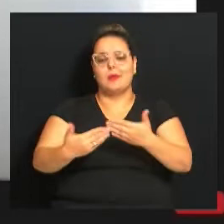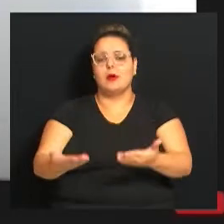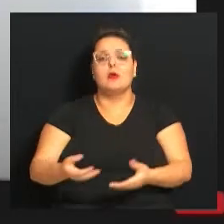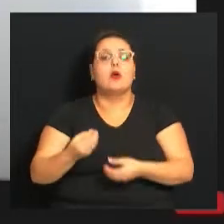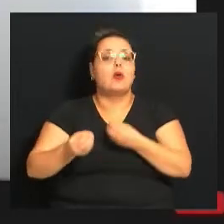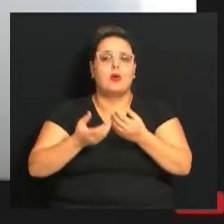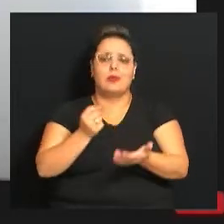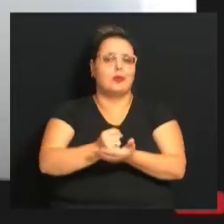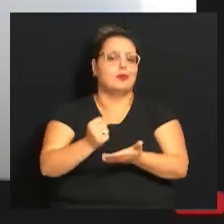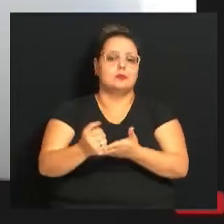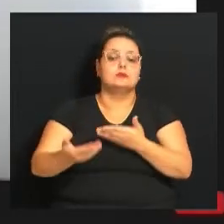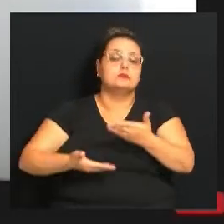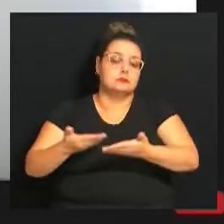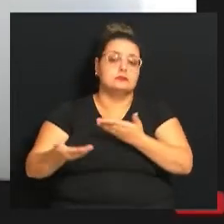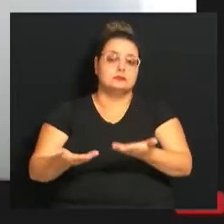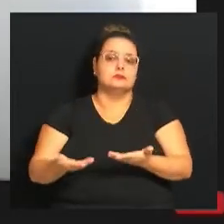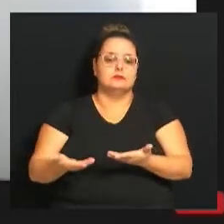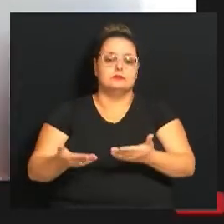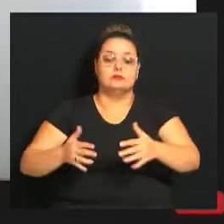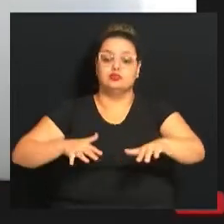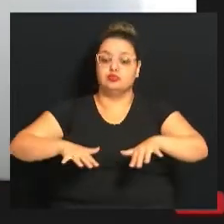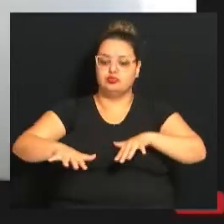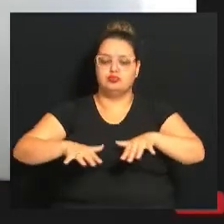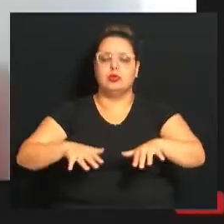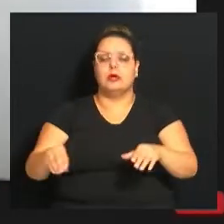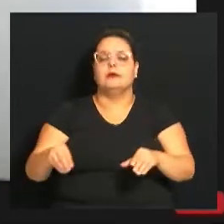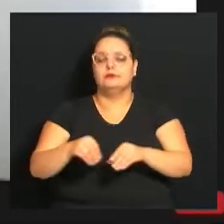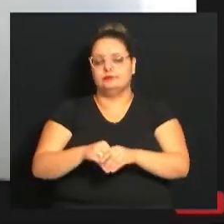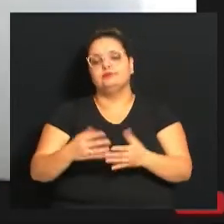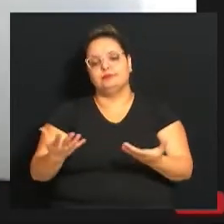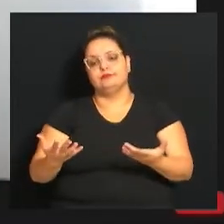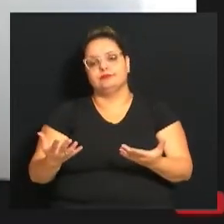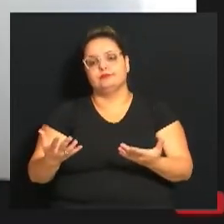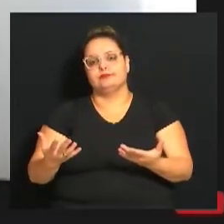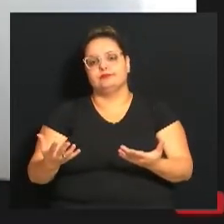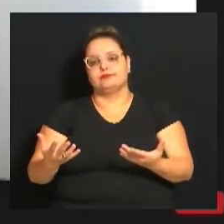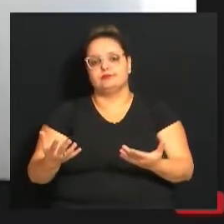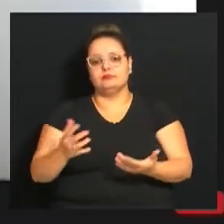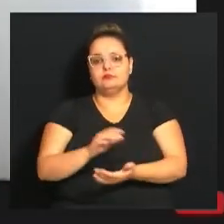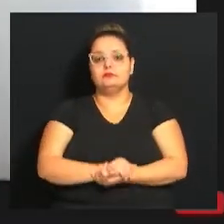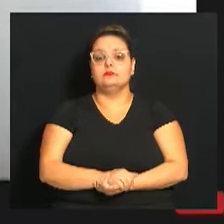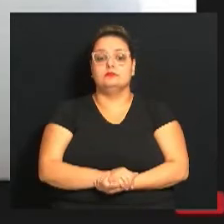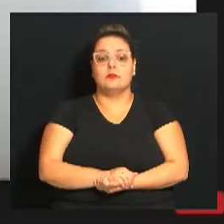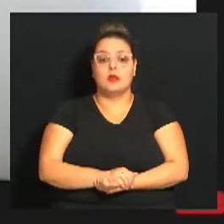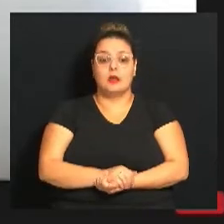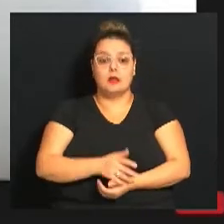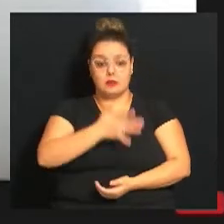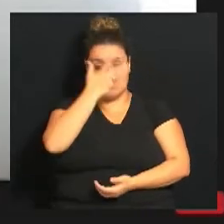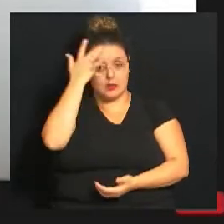está mexendo internamente na indústria, externamente, né, para quem consome, para quem